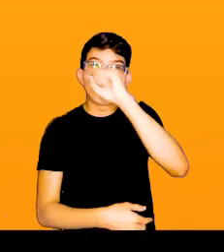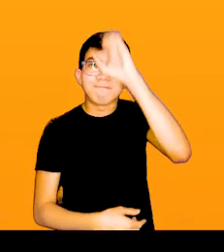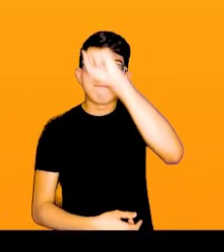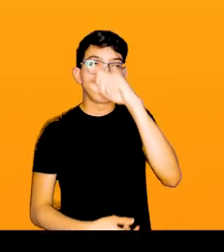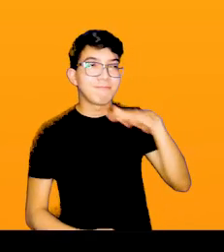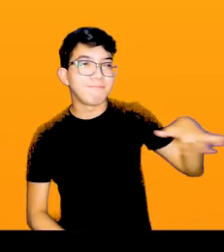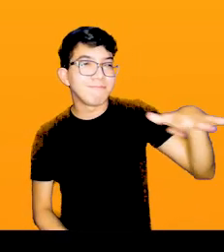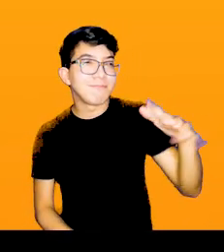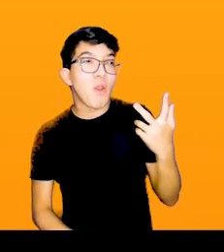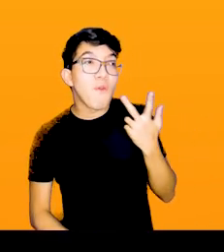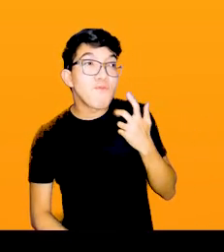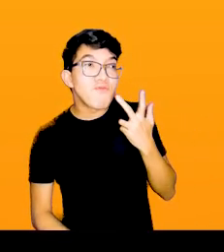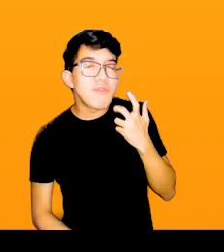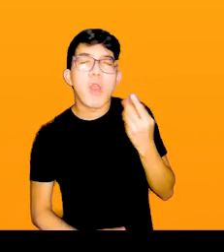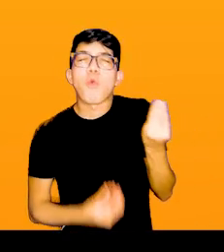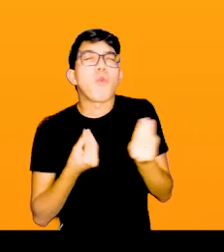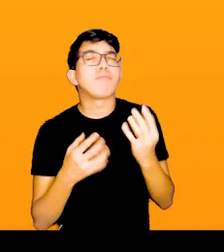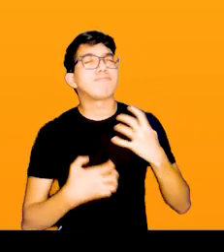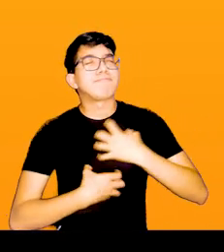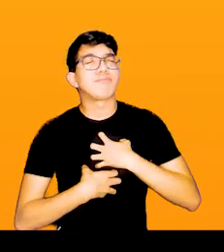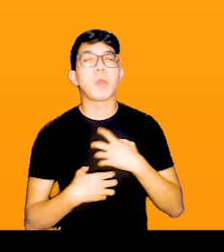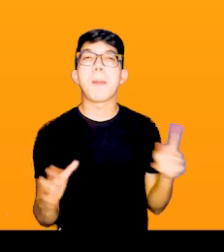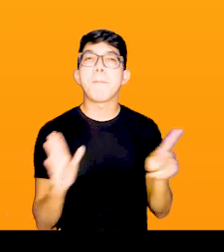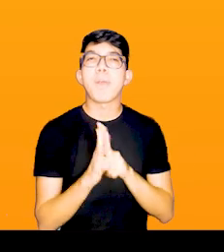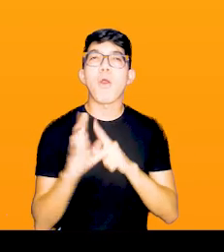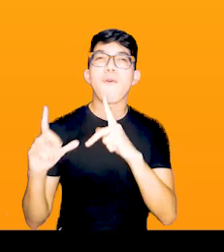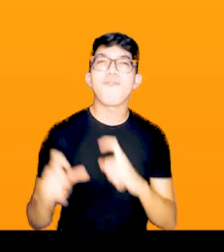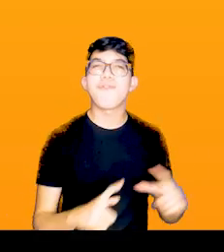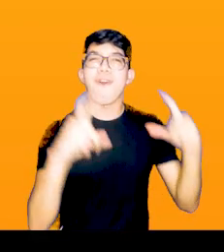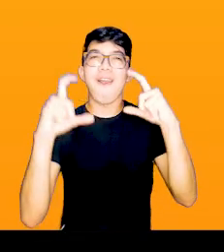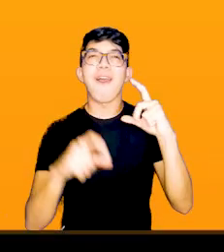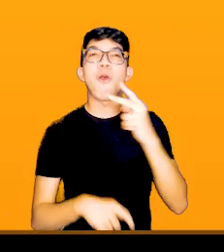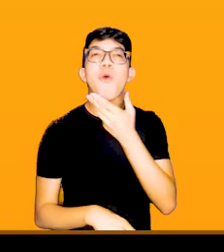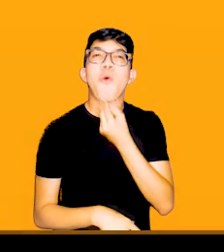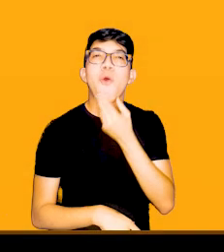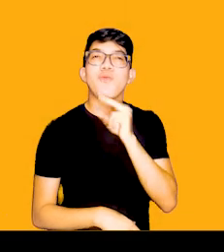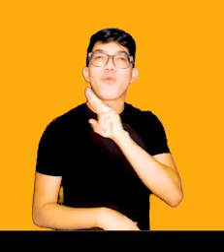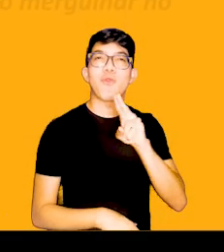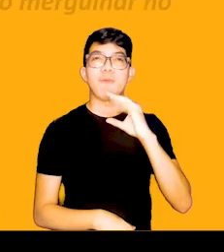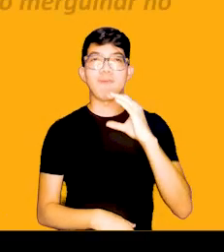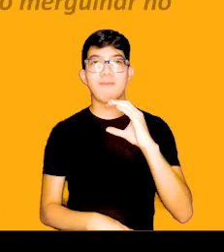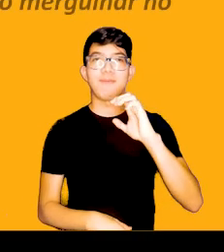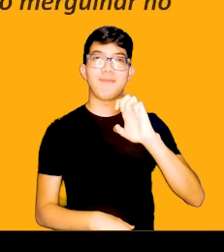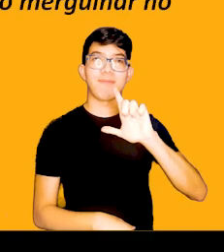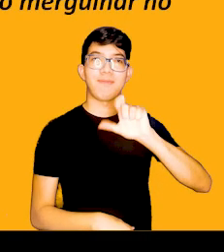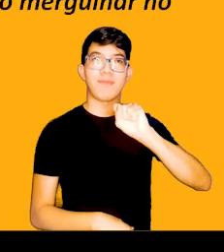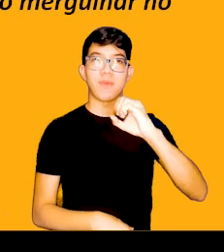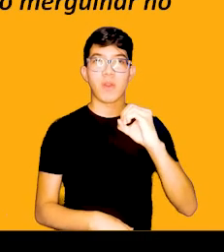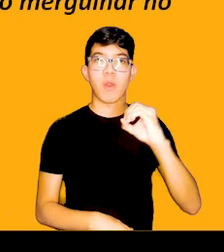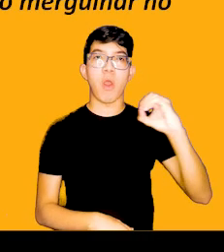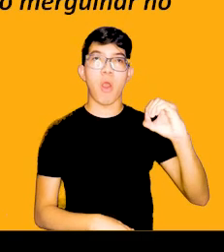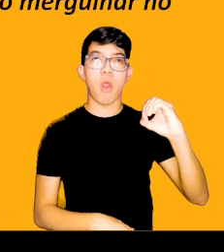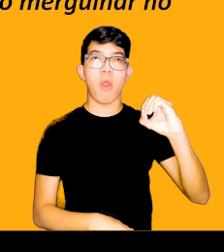Turista Aprendiz, Olhar sobre Fortaleza, fotografias de Celso Oliveira. Há 4 décadas,